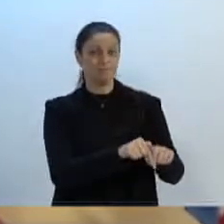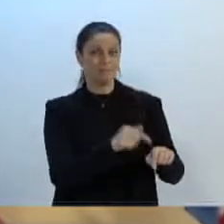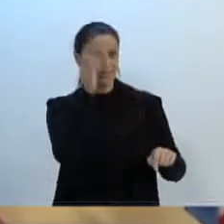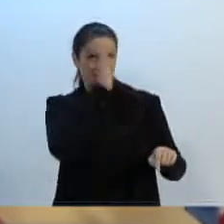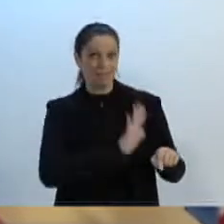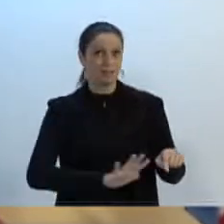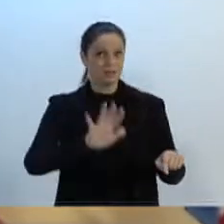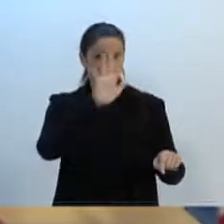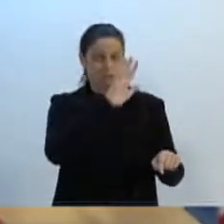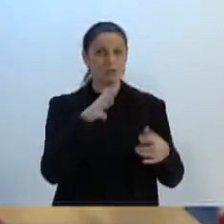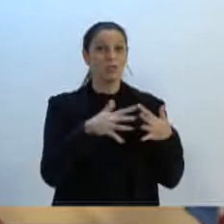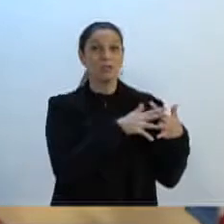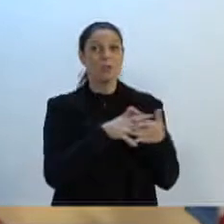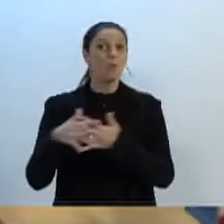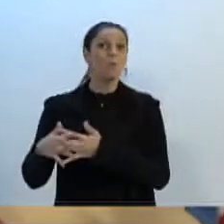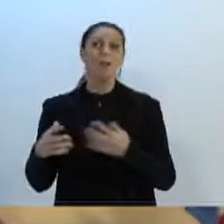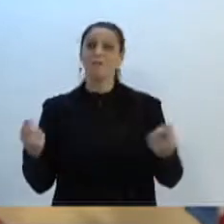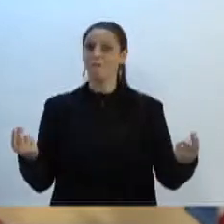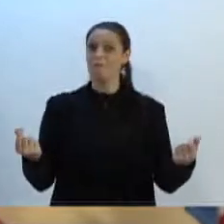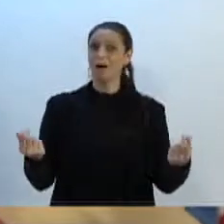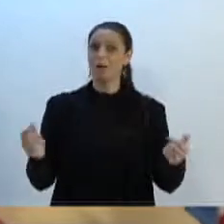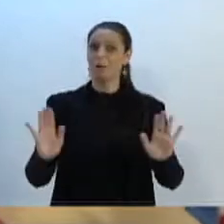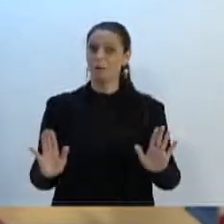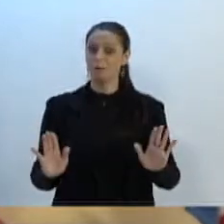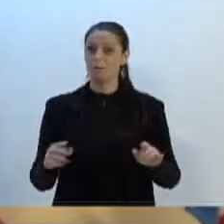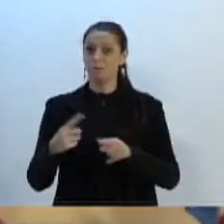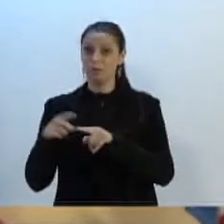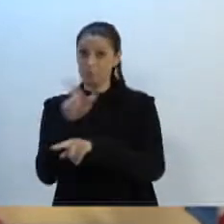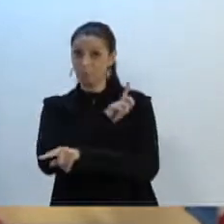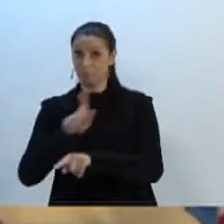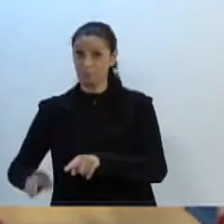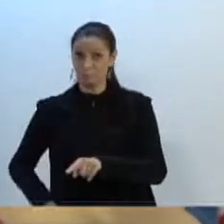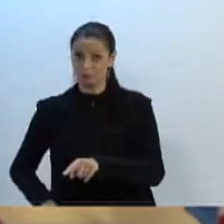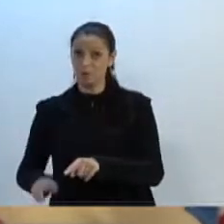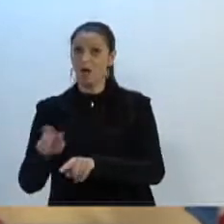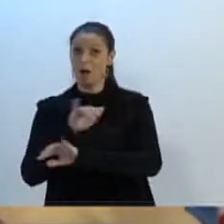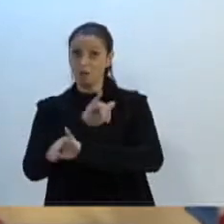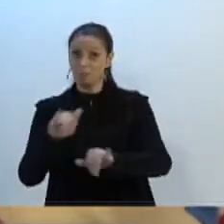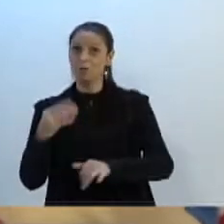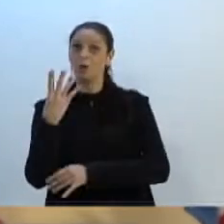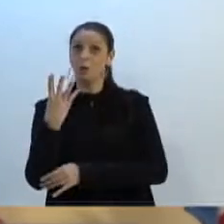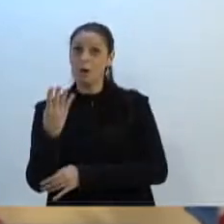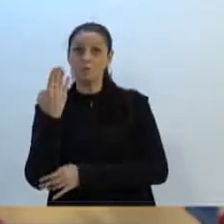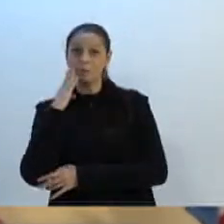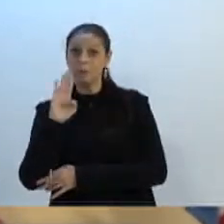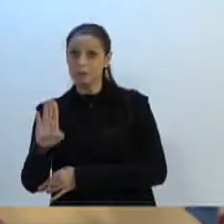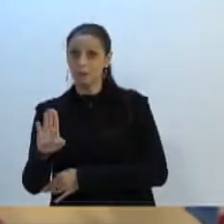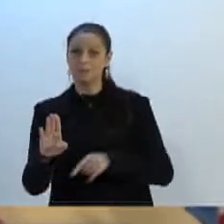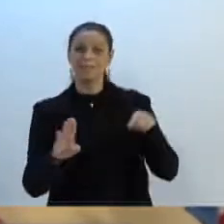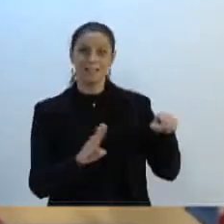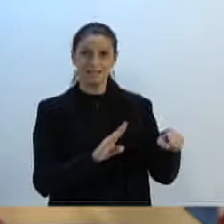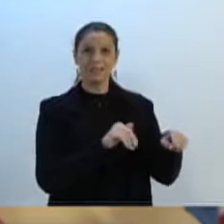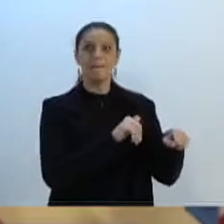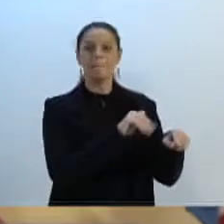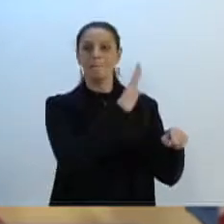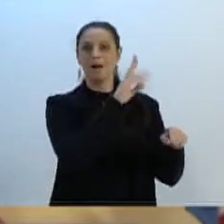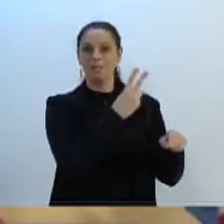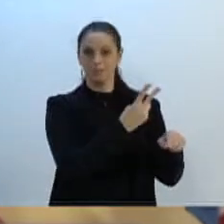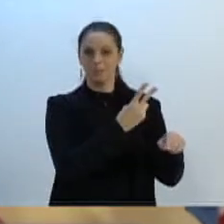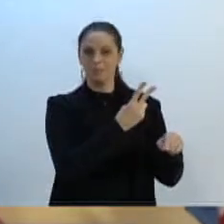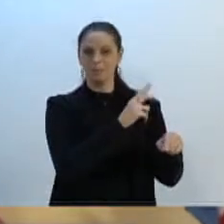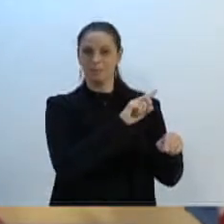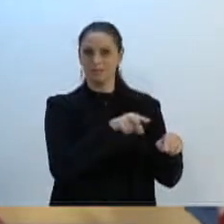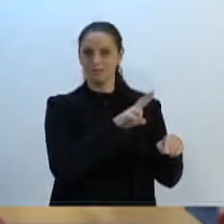que a gente não confunda esses valores, porque se são 4 milhões anunciados pelo governador, repito, com os 6,5 milhões nós vamos conseguir fazer